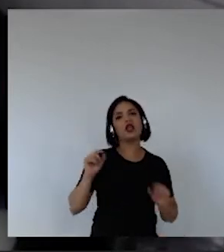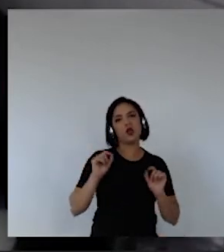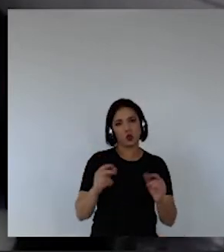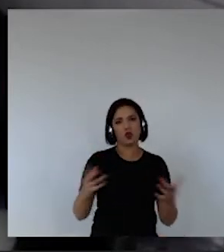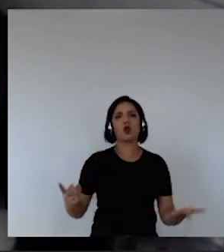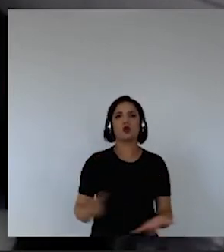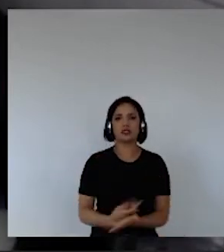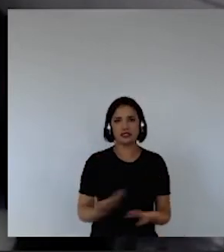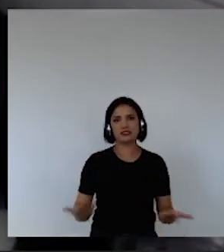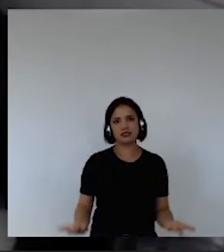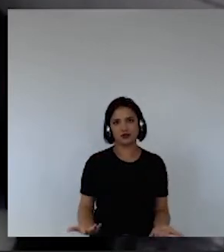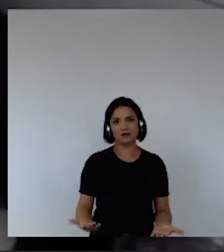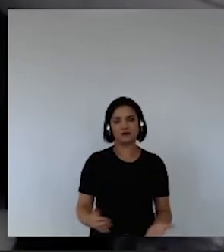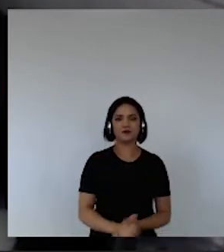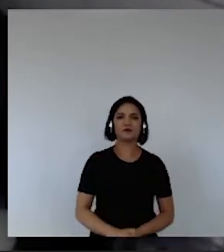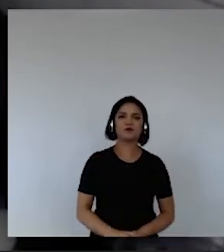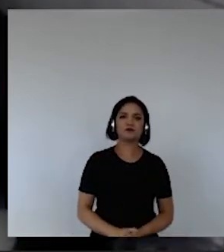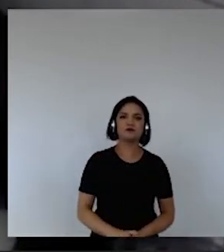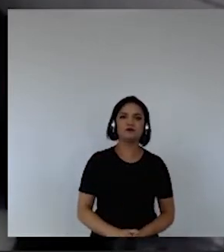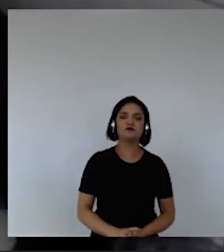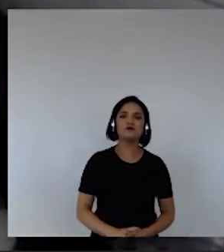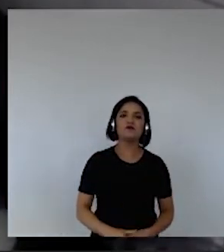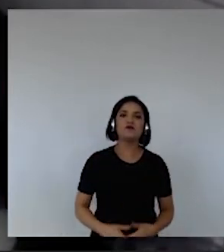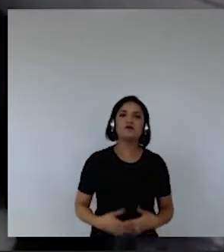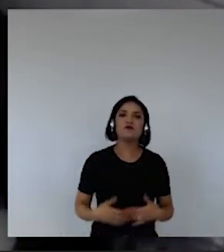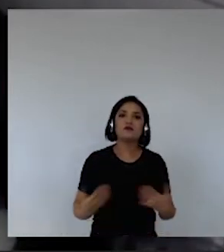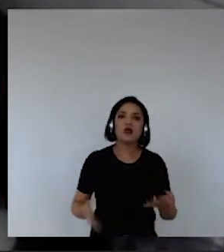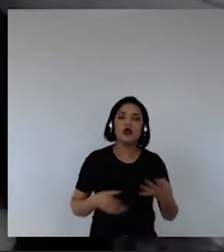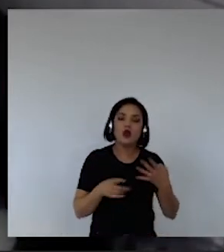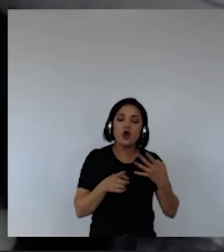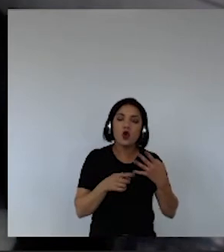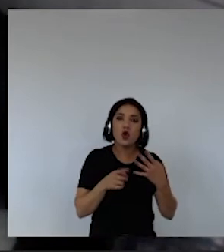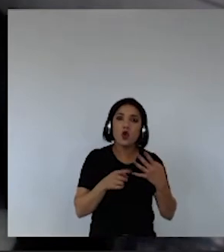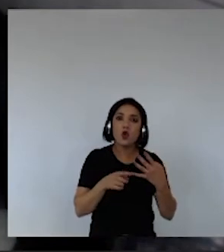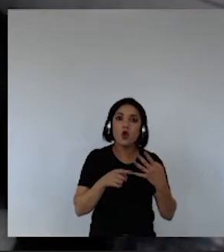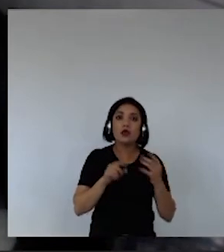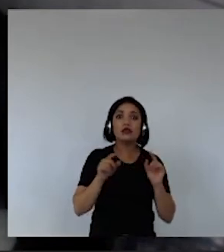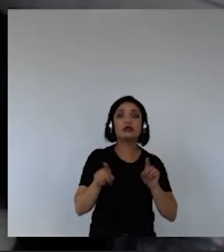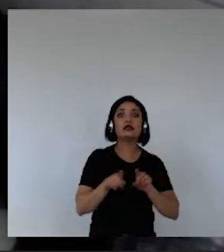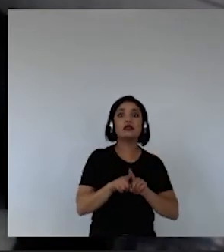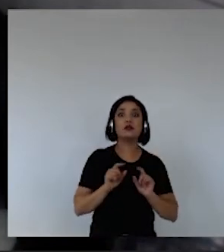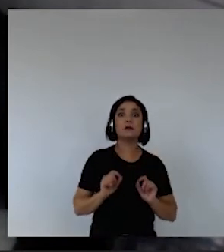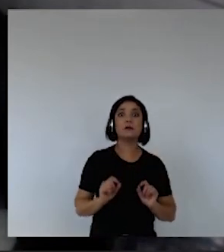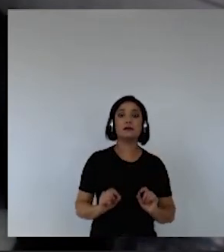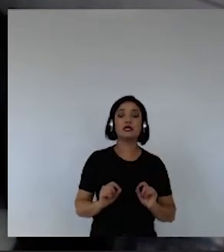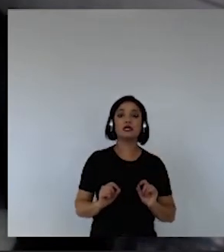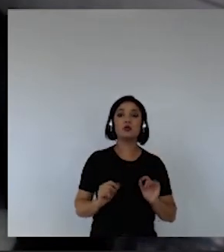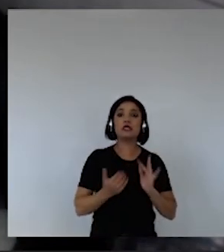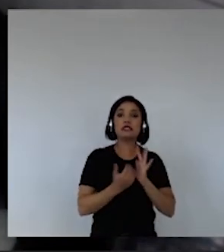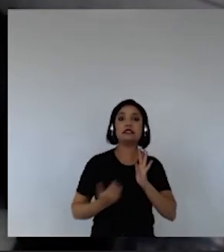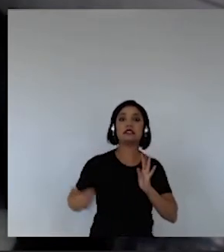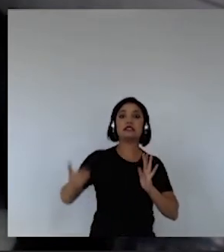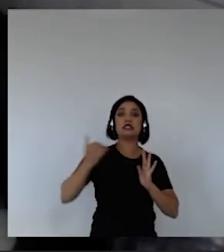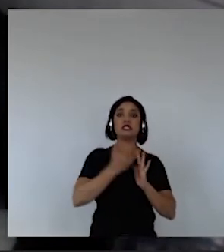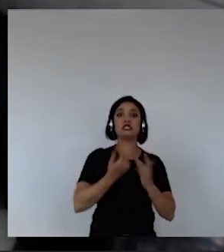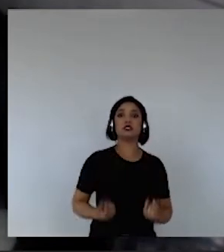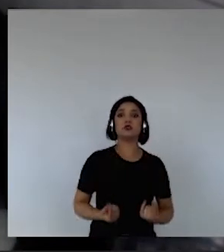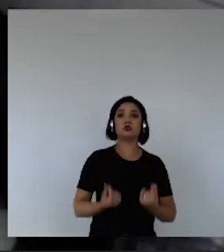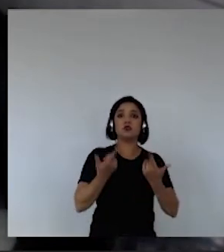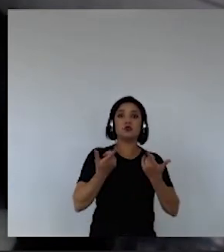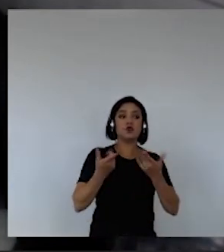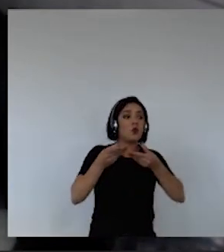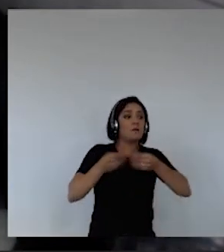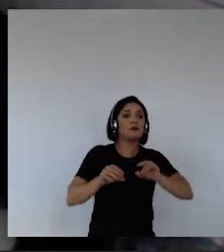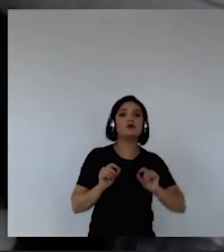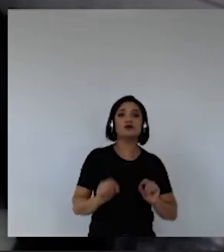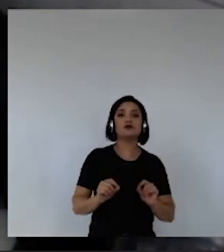da imprevisibilidade. E, nesse caso, também na excessiva onerosidade, a consequência será